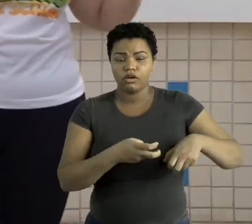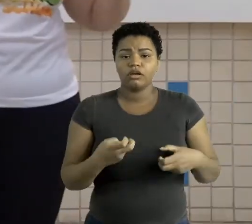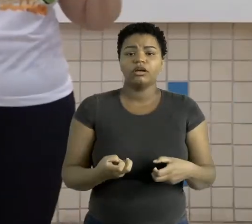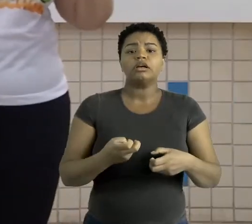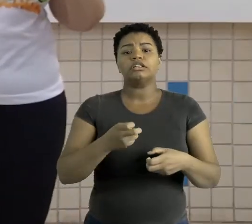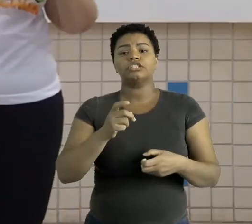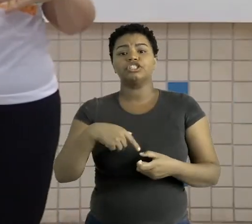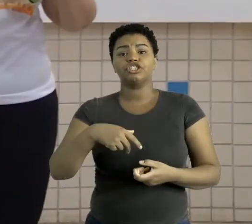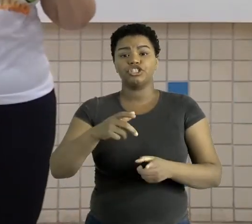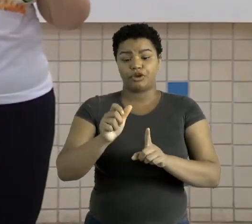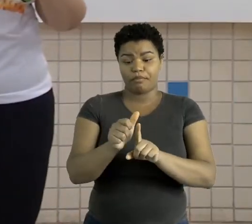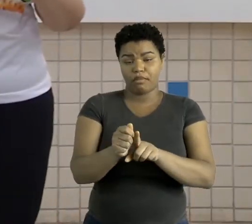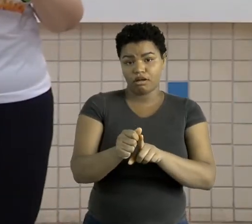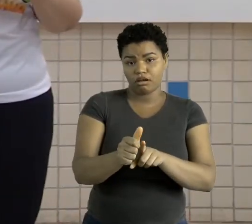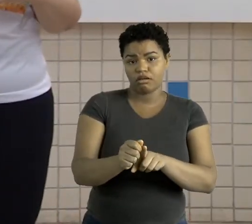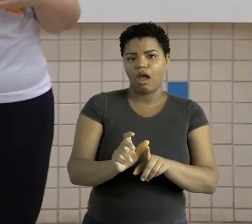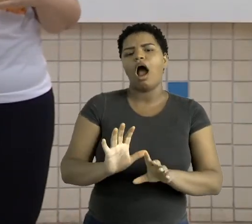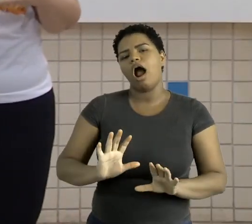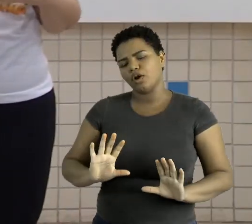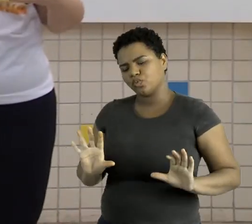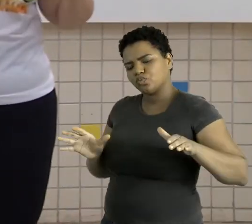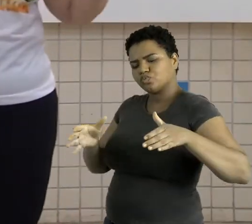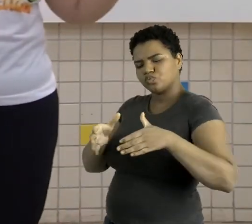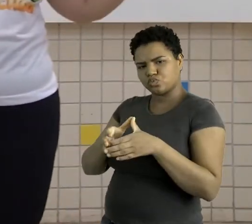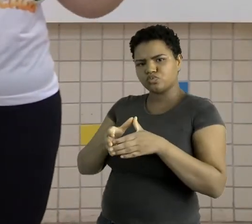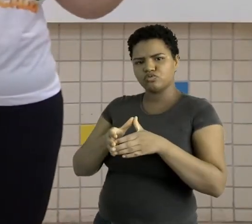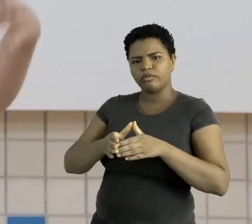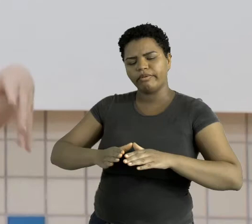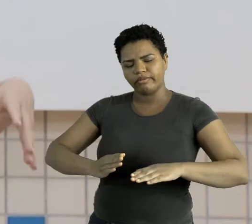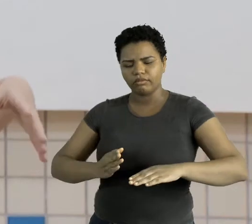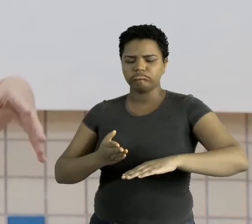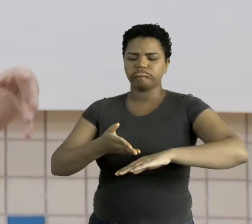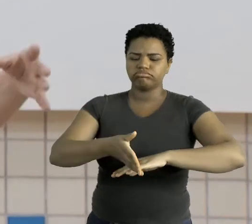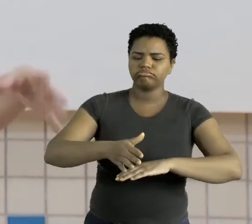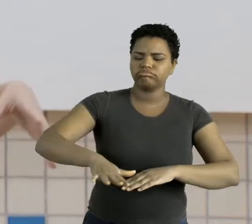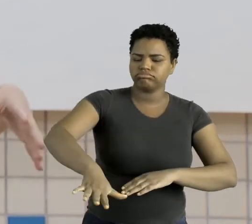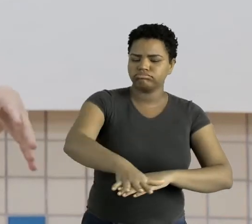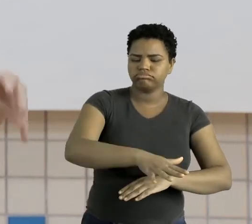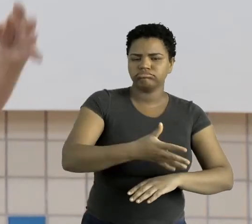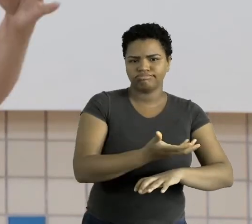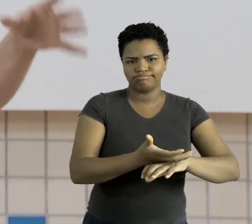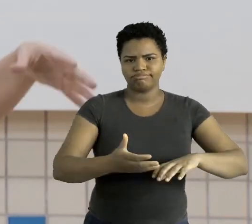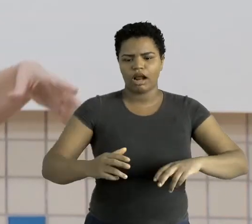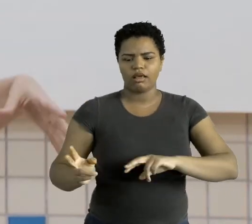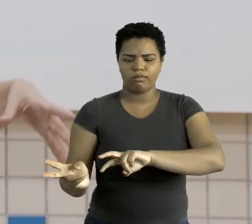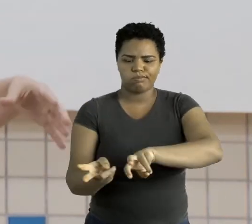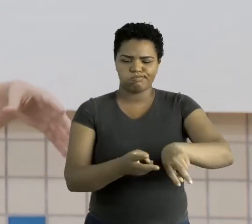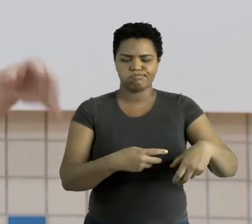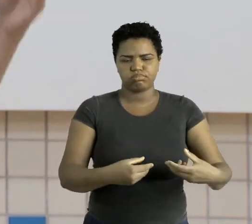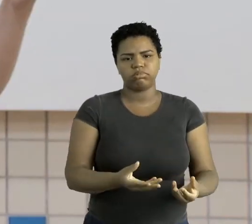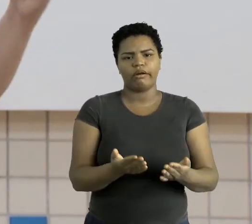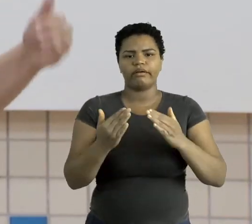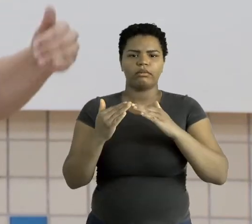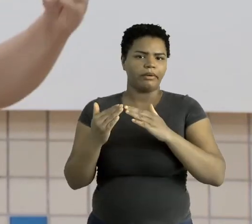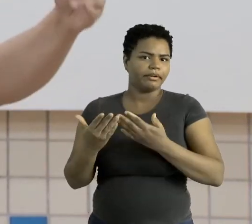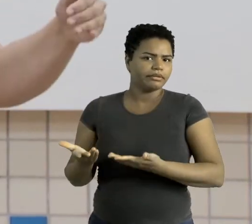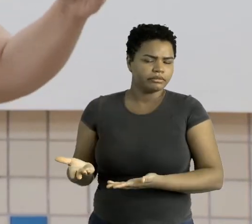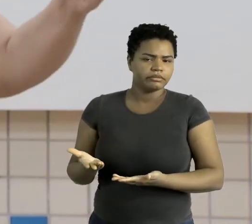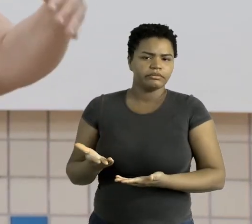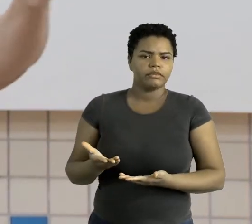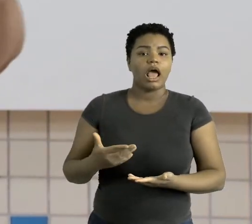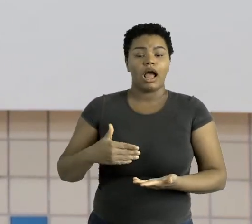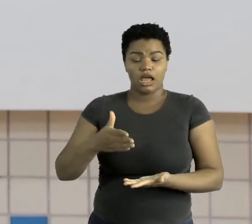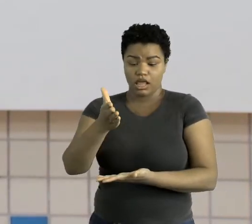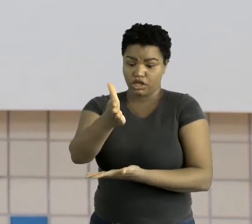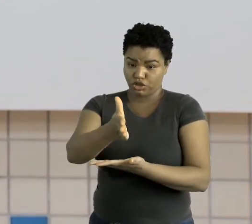aí eles vão lá, colhem o milho e trazem para casa. Aquele milho que é colhido, ele é